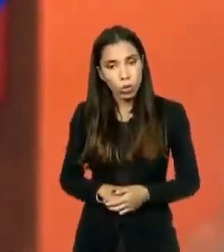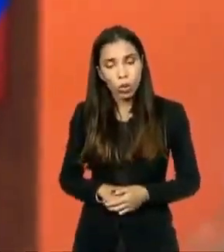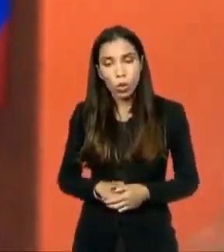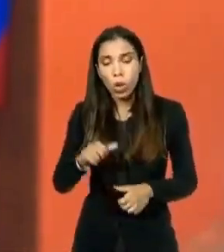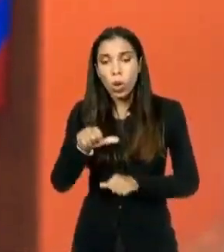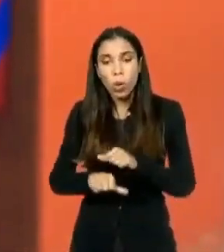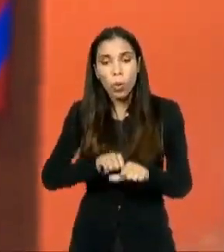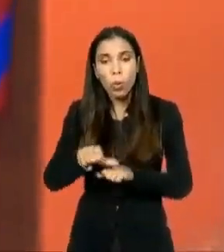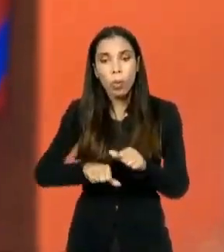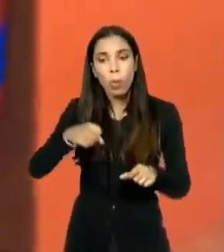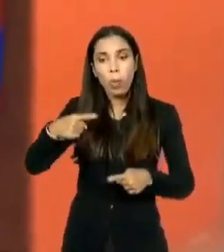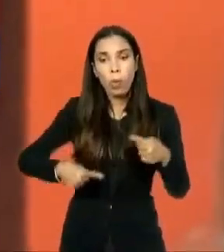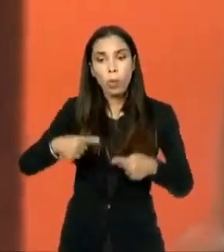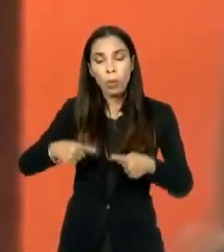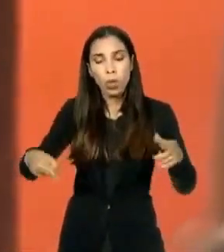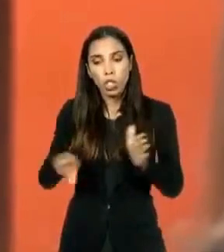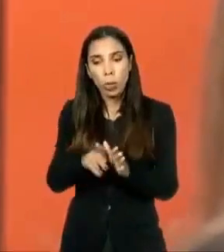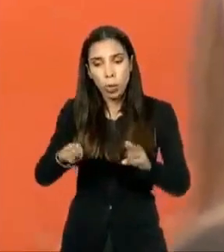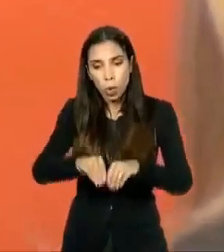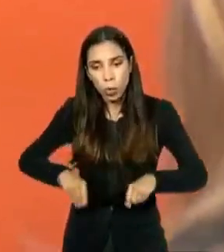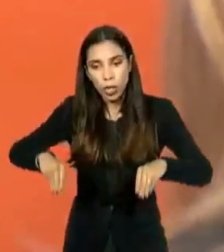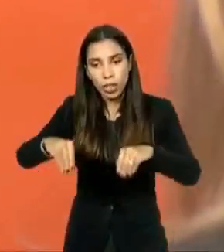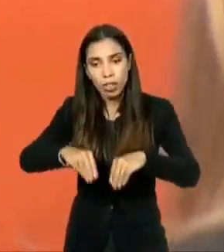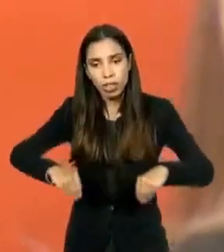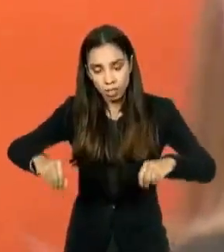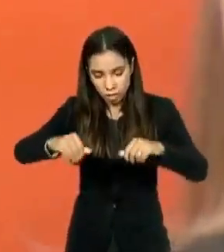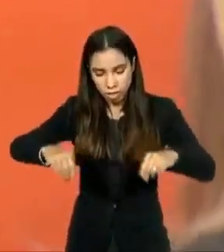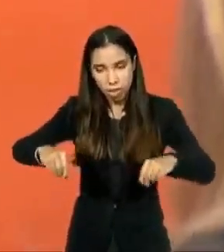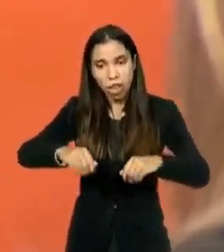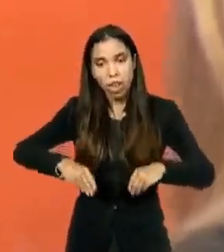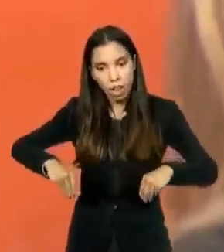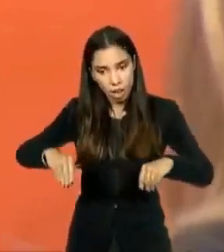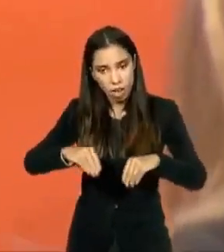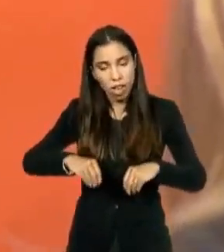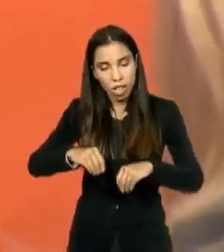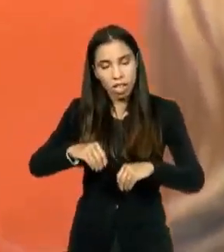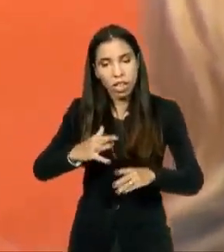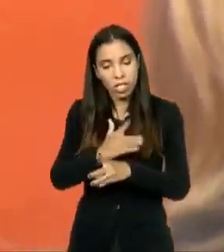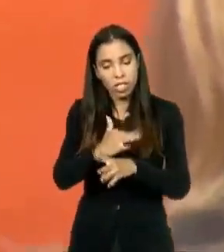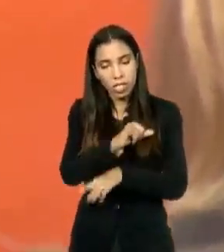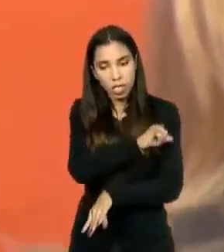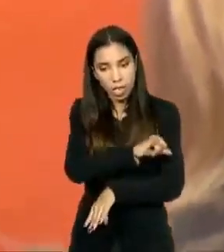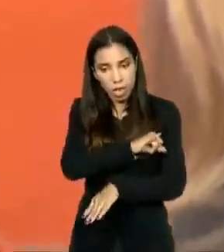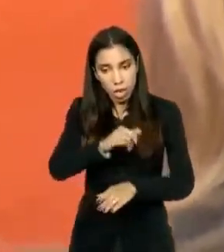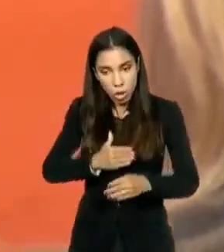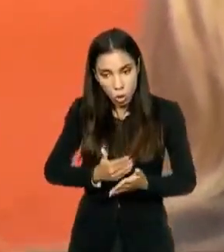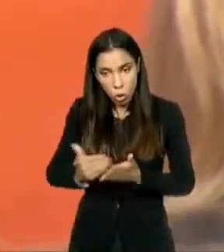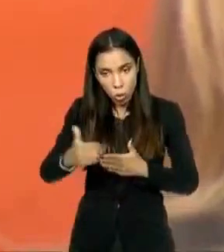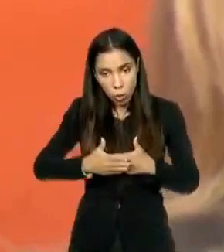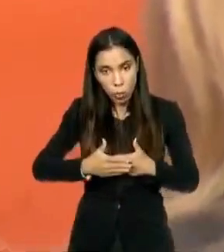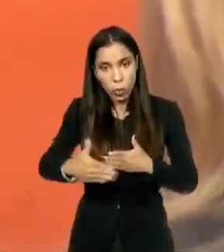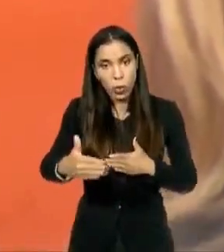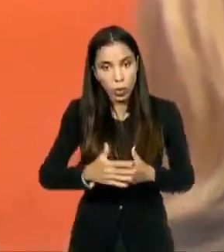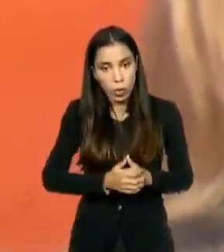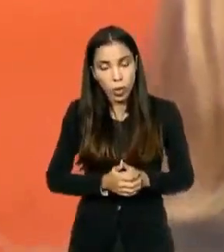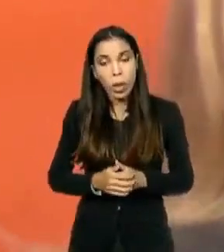mudou a política fundiária da cidade do Rio de Janeiro. A partir dali, não se remove sem a